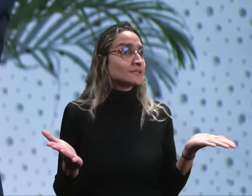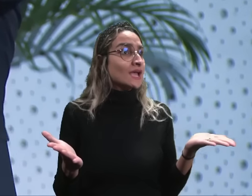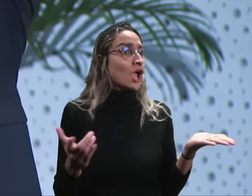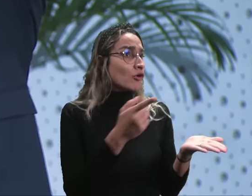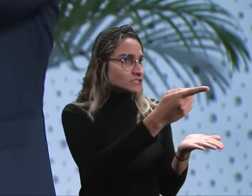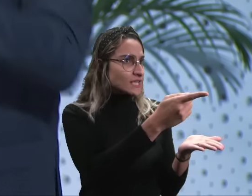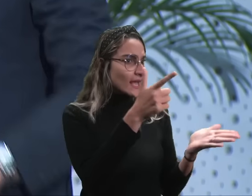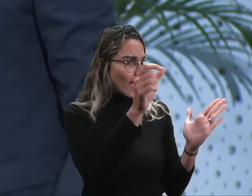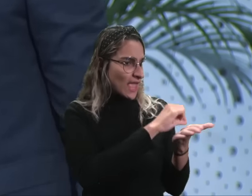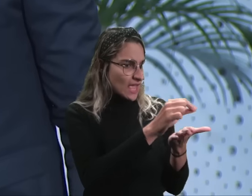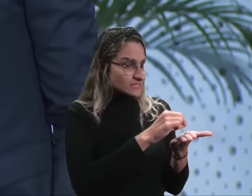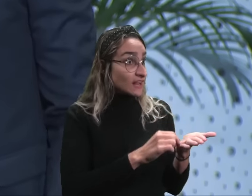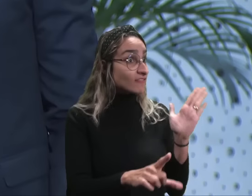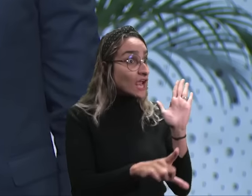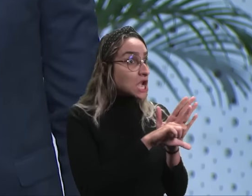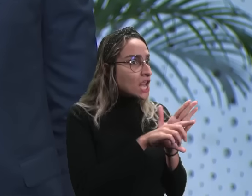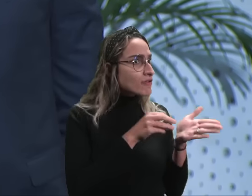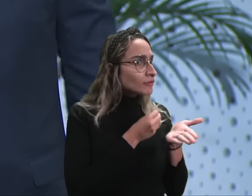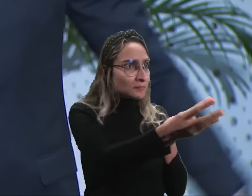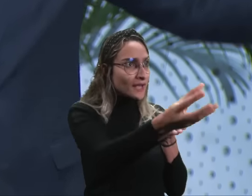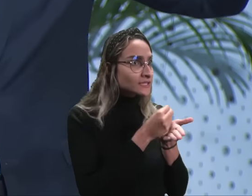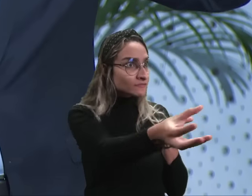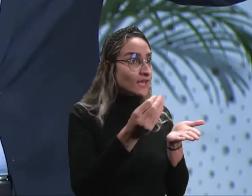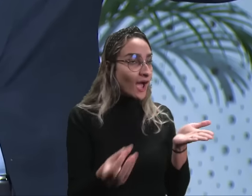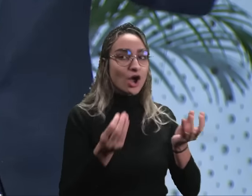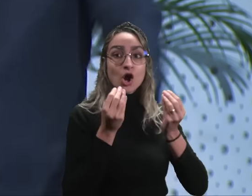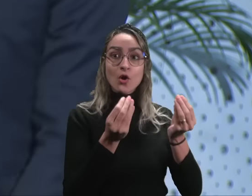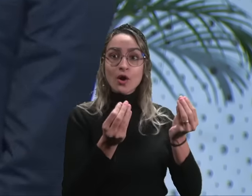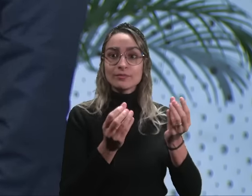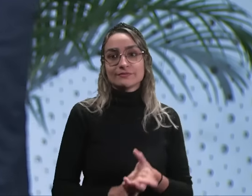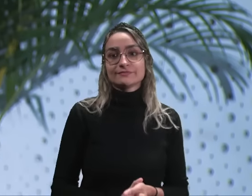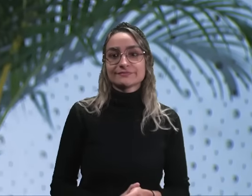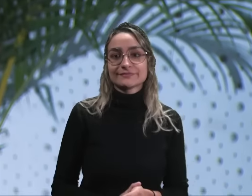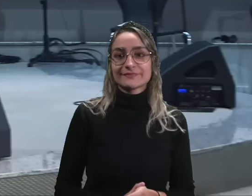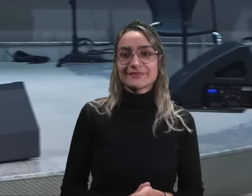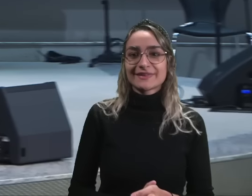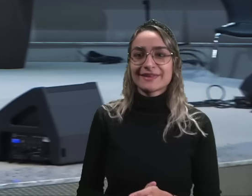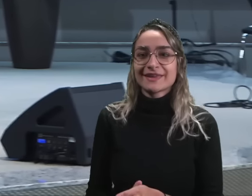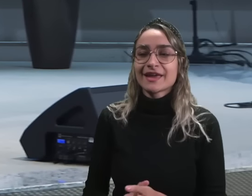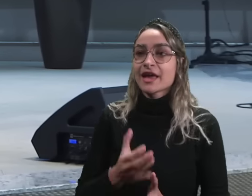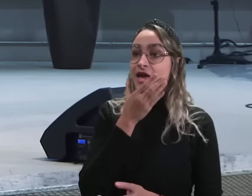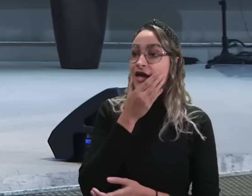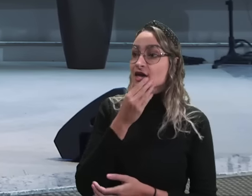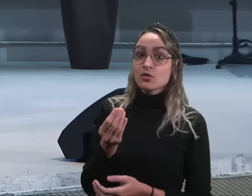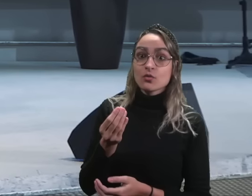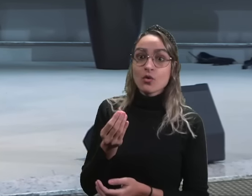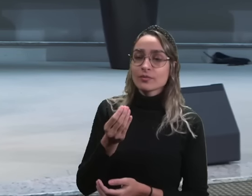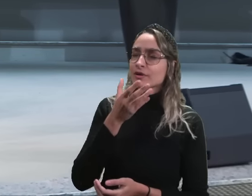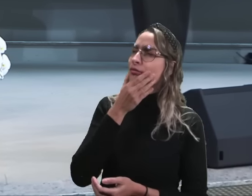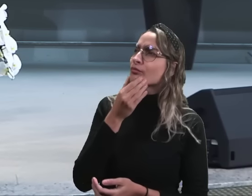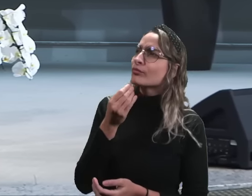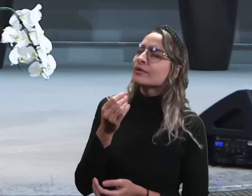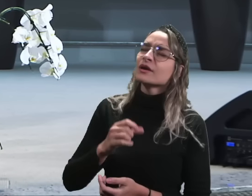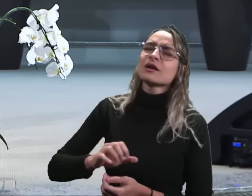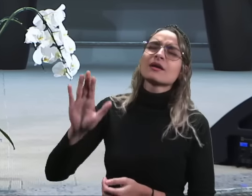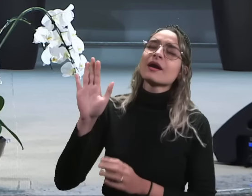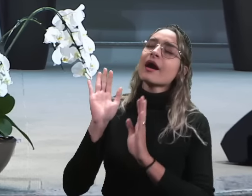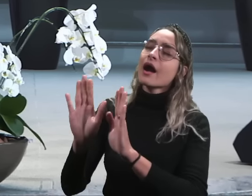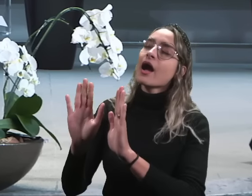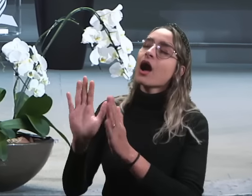senhor proverá e ela disse assim ah você sempre diz isso o senhor proverá o senhor proverá você sempre diz isso